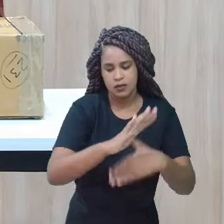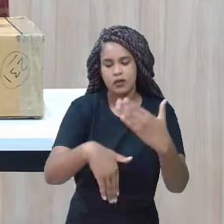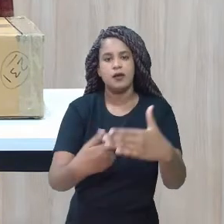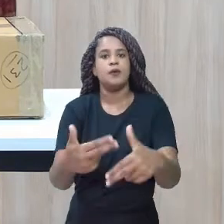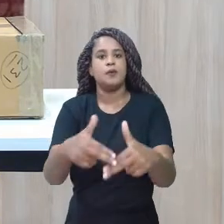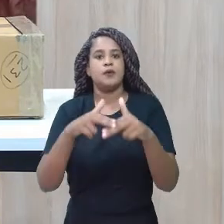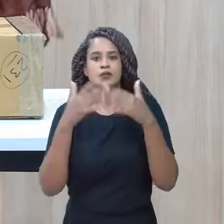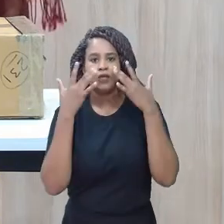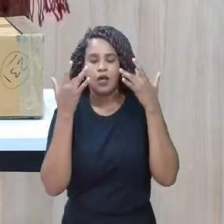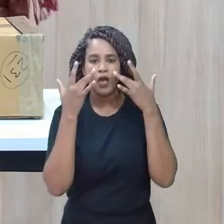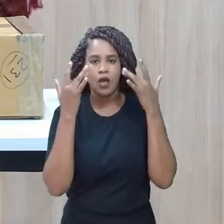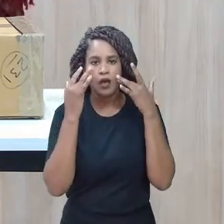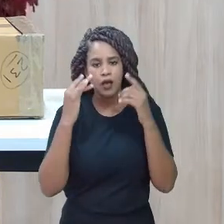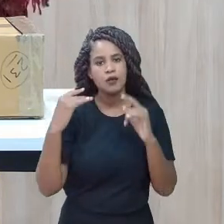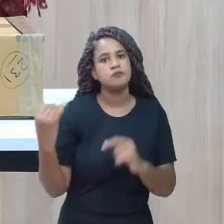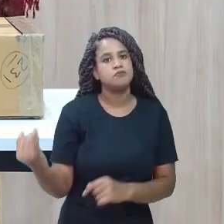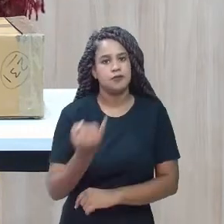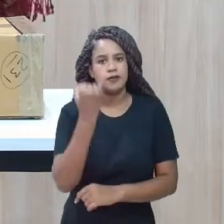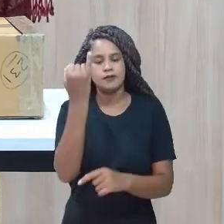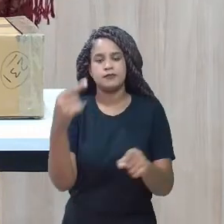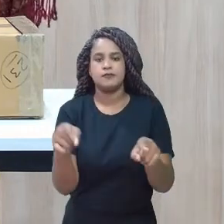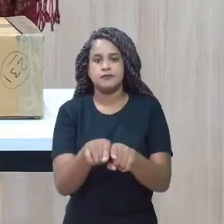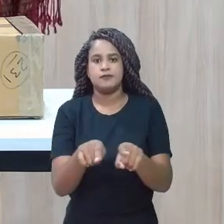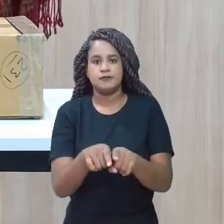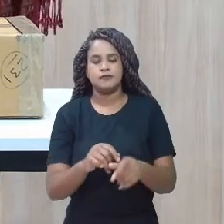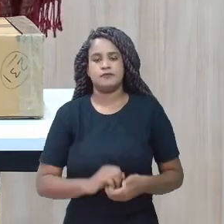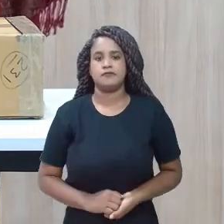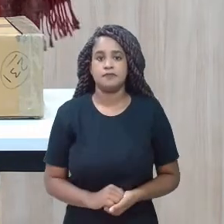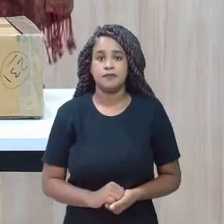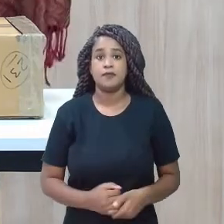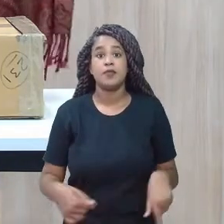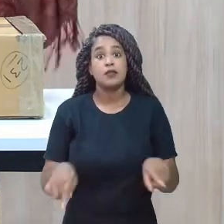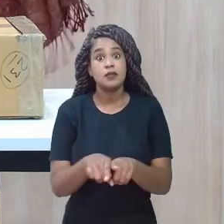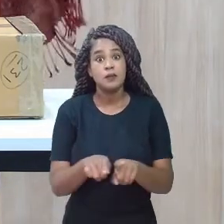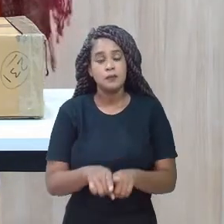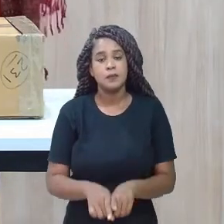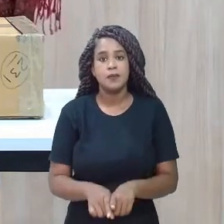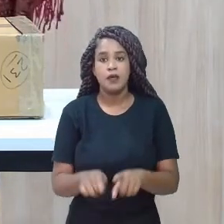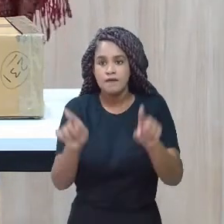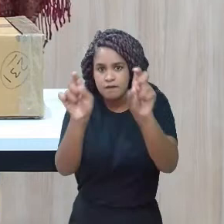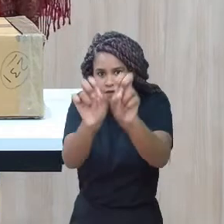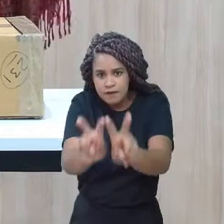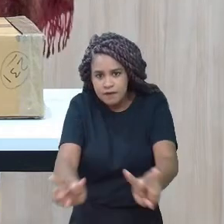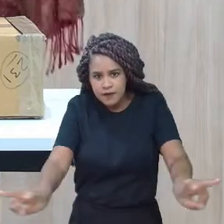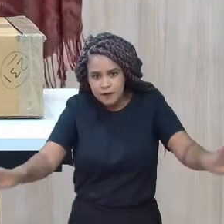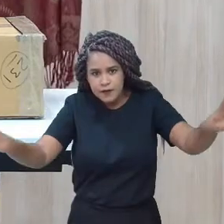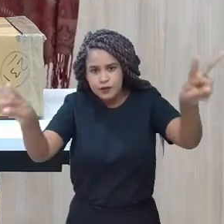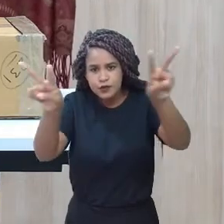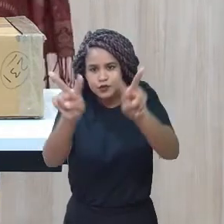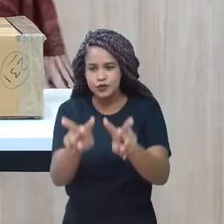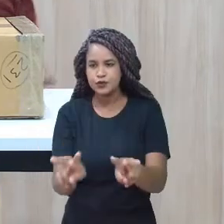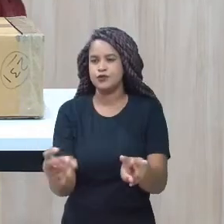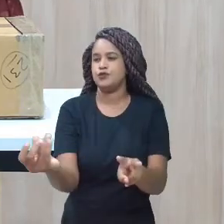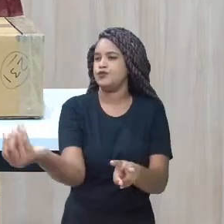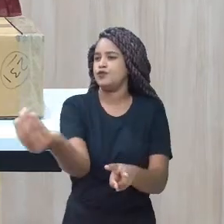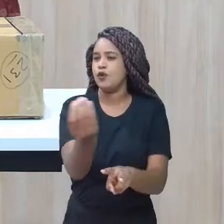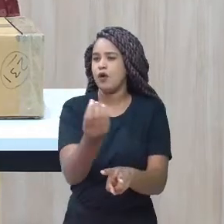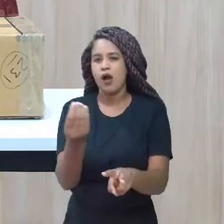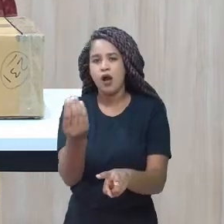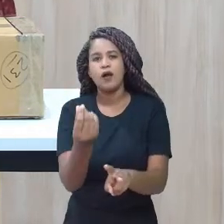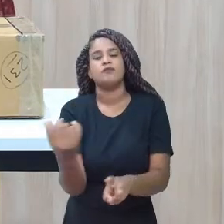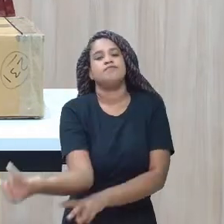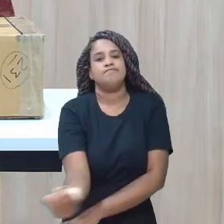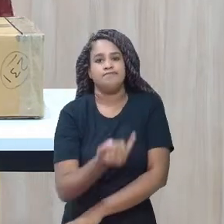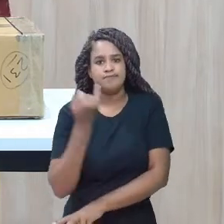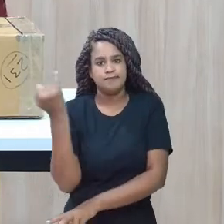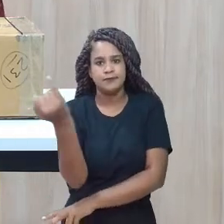tão quanto a parte visual dos registros visuais, tão